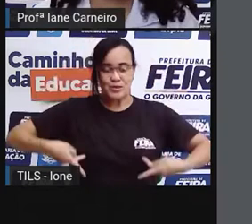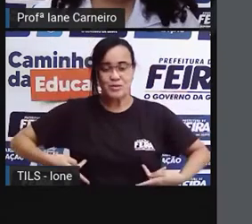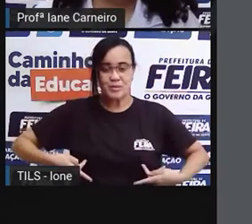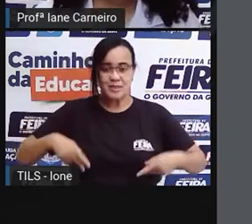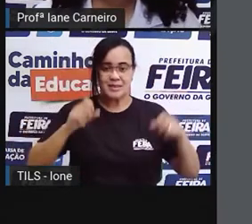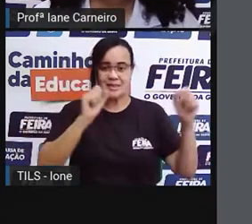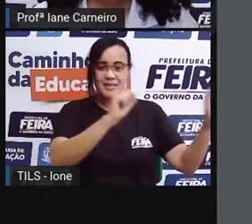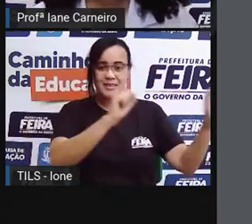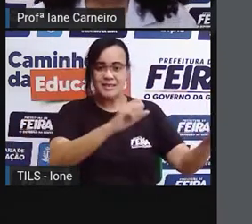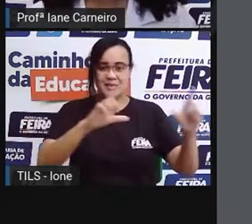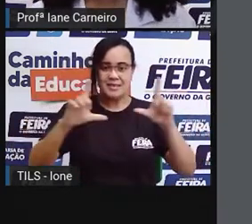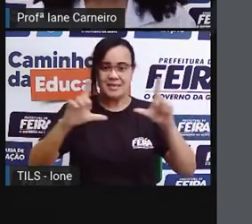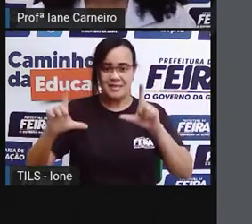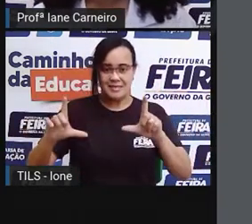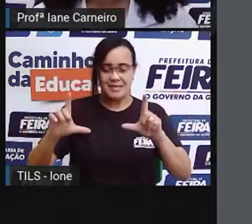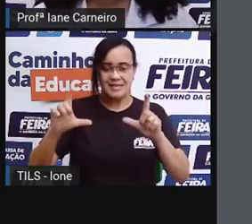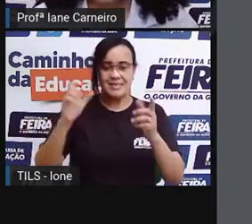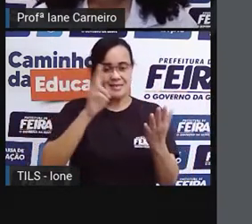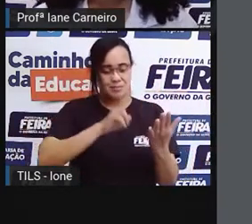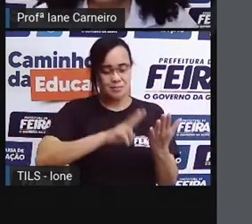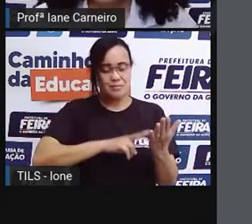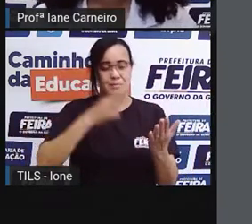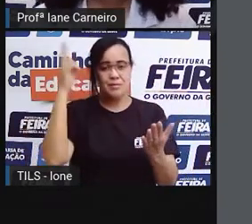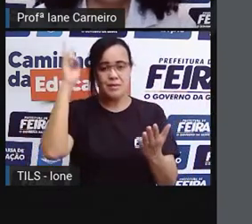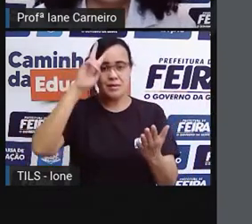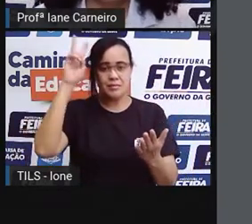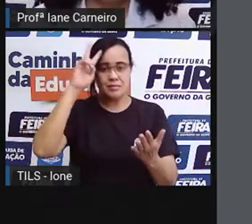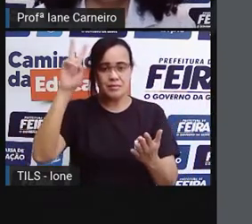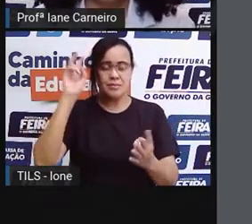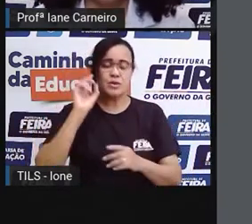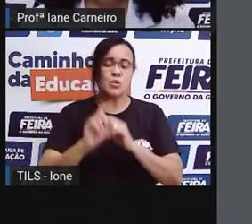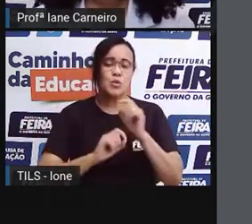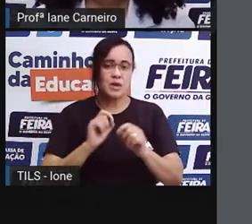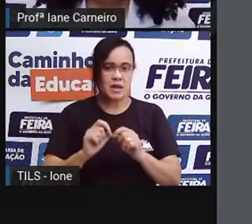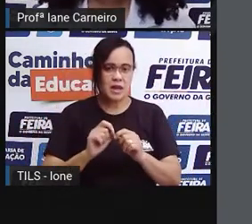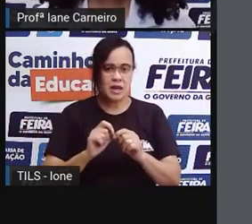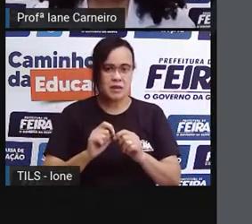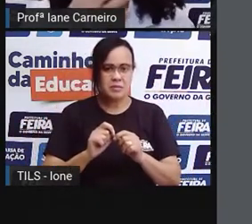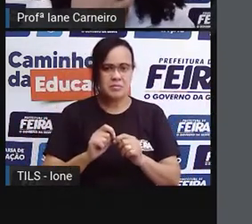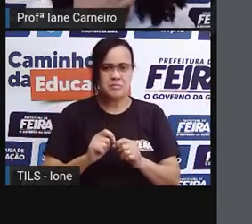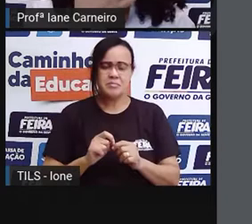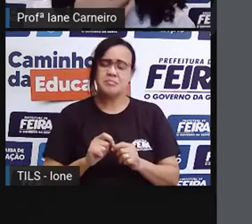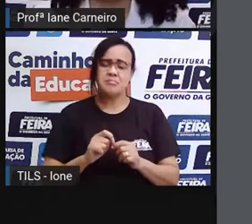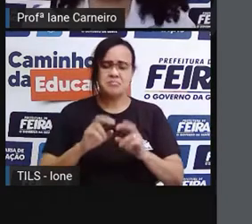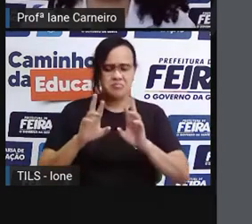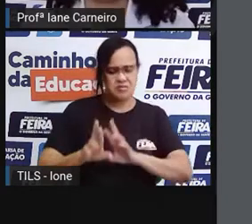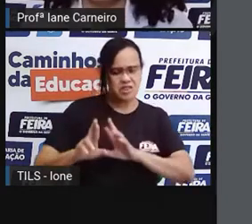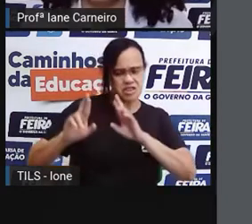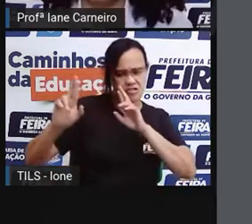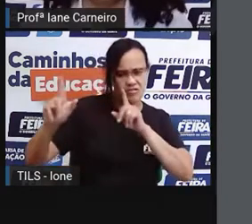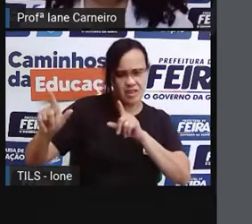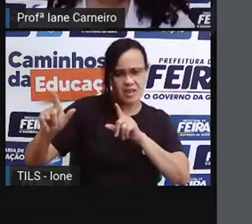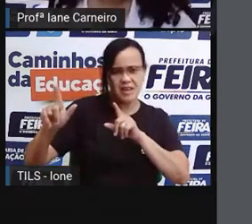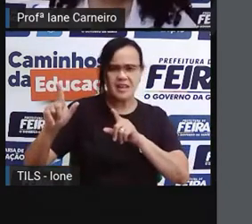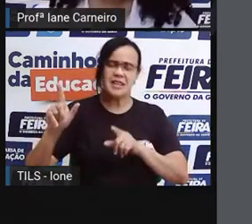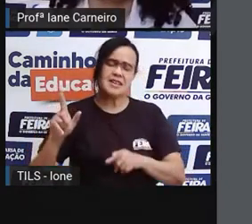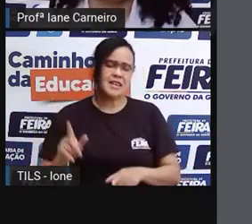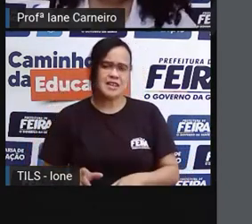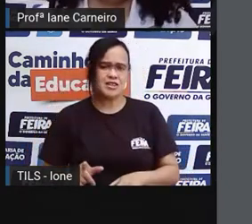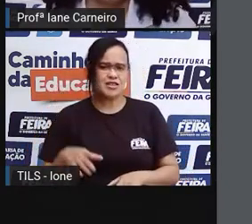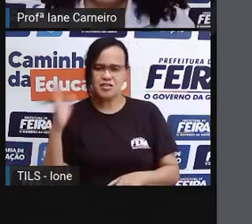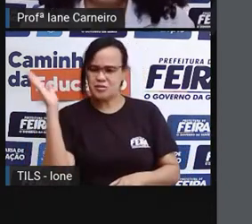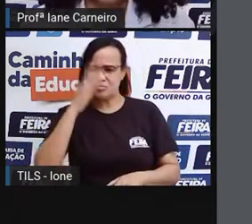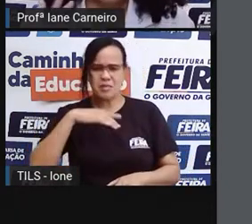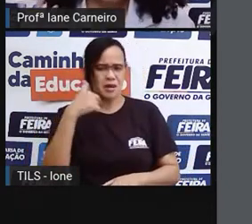a história de hoje. Não faz mal ser diferente, tá bom? De Todd Parr.